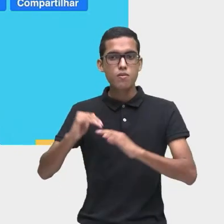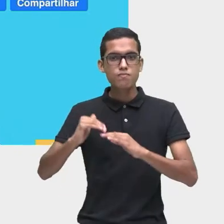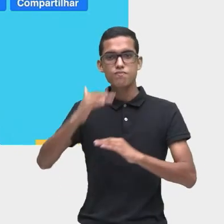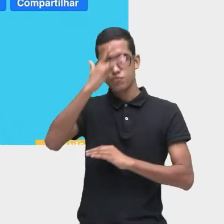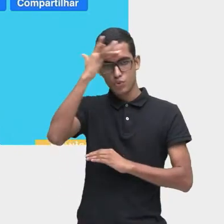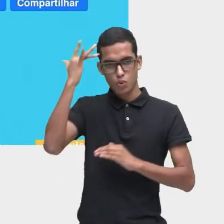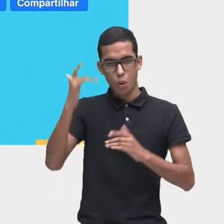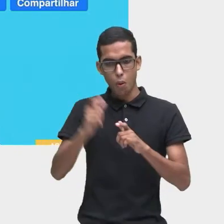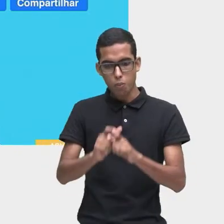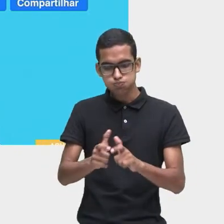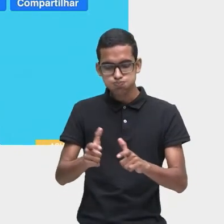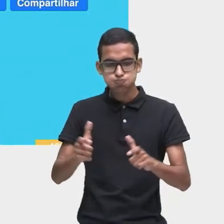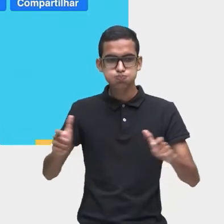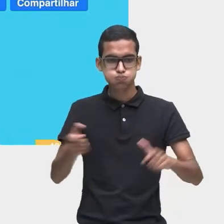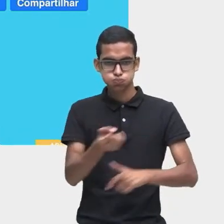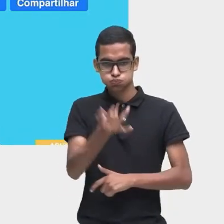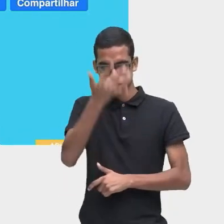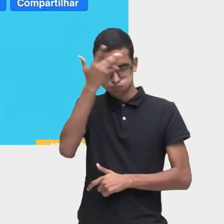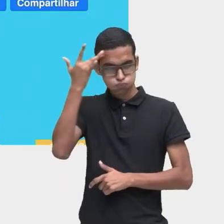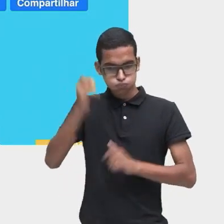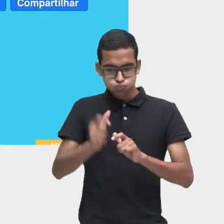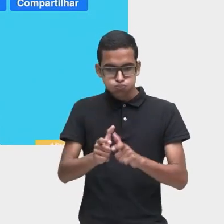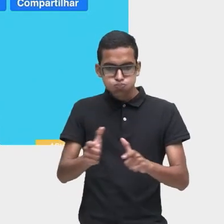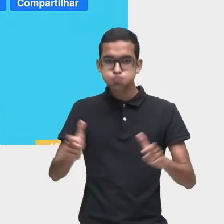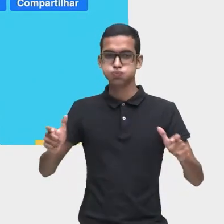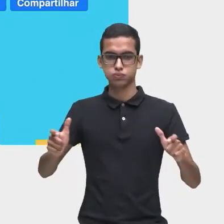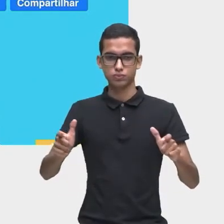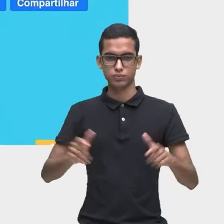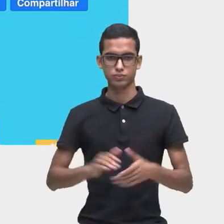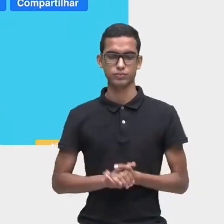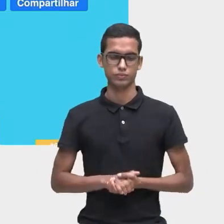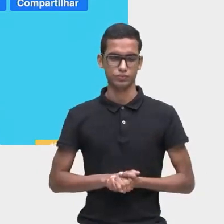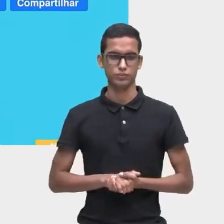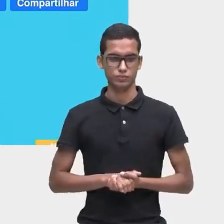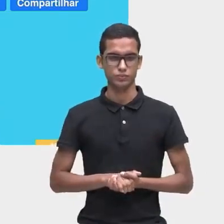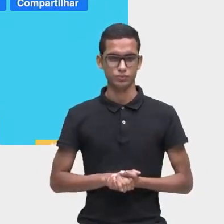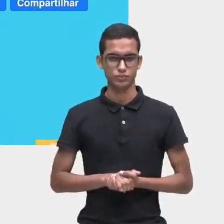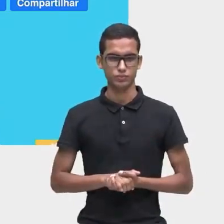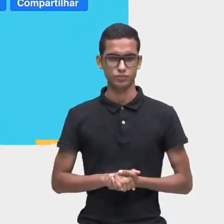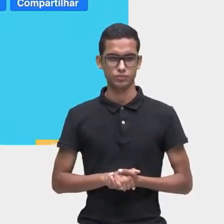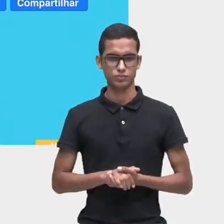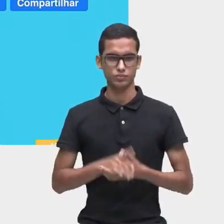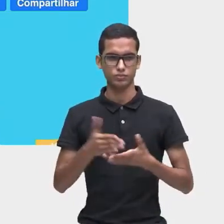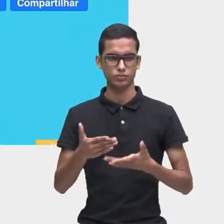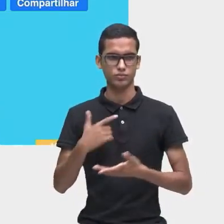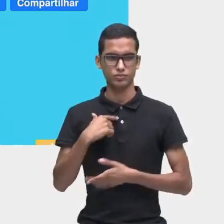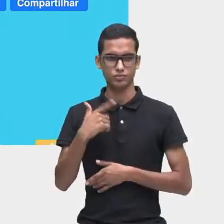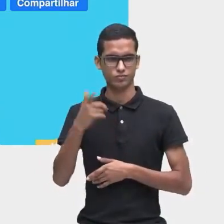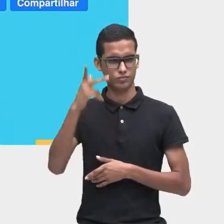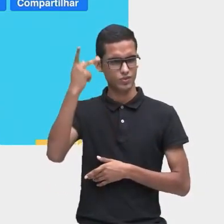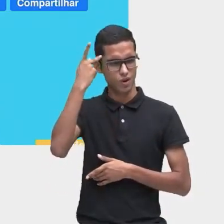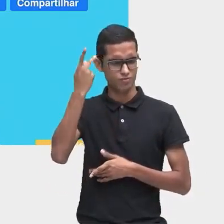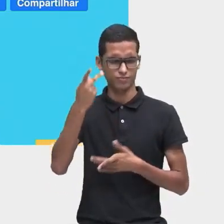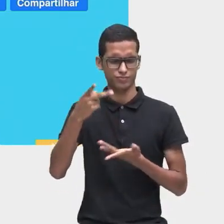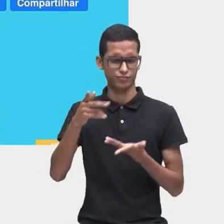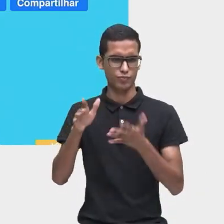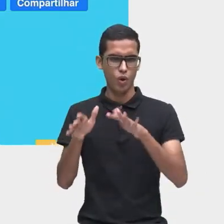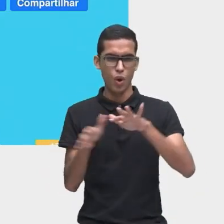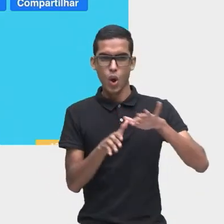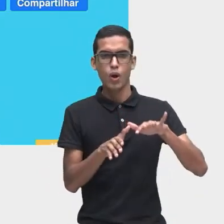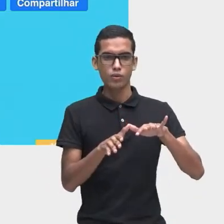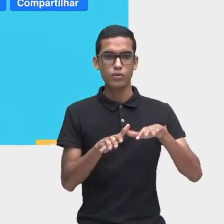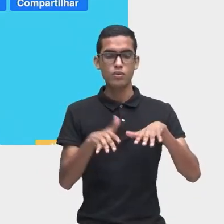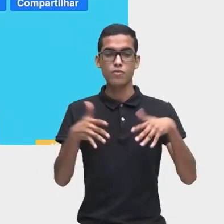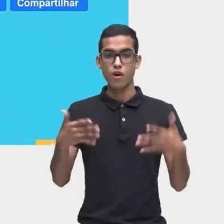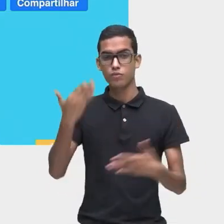densidade populacional. Tá, mas não interessa para nós saber sobre a densidade populacional de São Paulo. Vamos entender a nossa